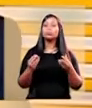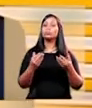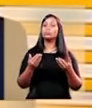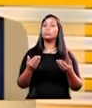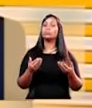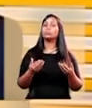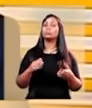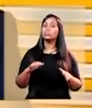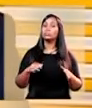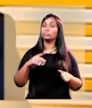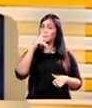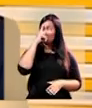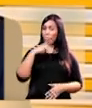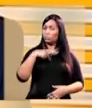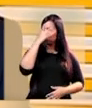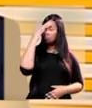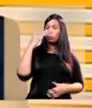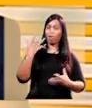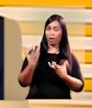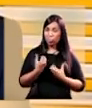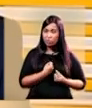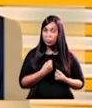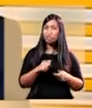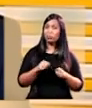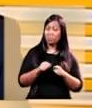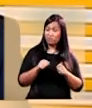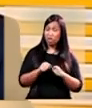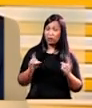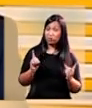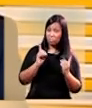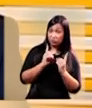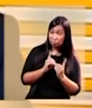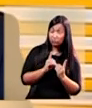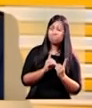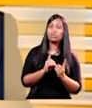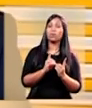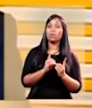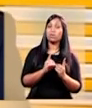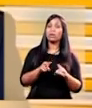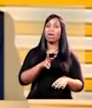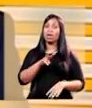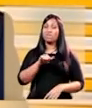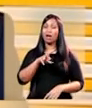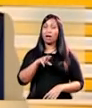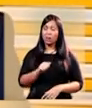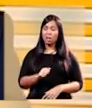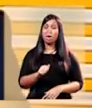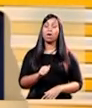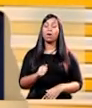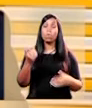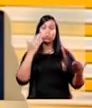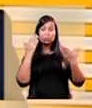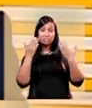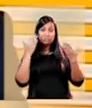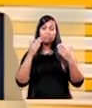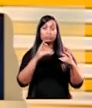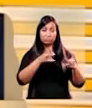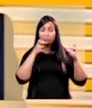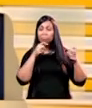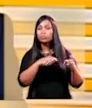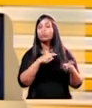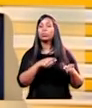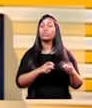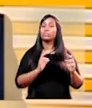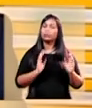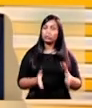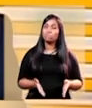muitas vezes quando o próprio serviço de acolhimento faz a aproximação e a vara da infância, né, os psicólogos